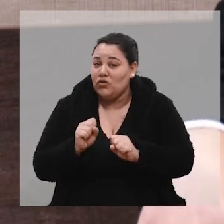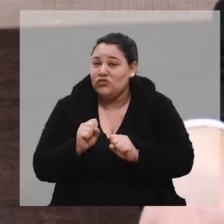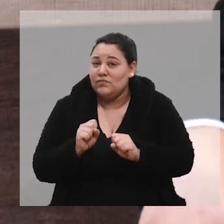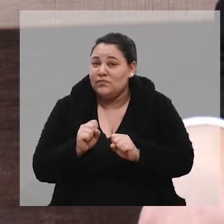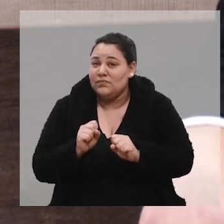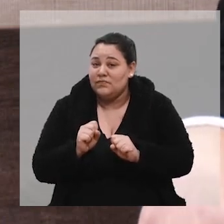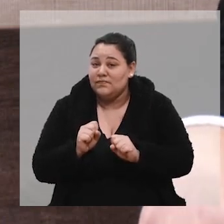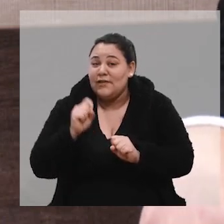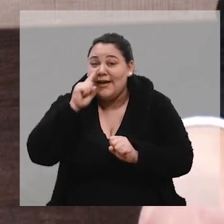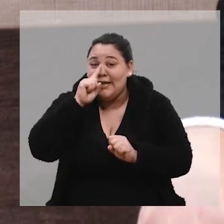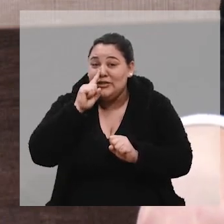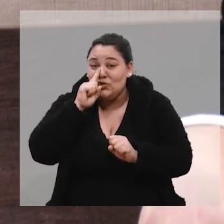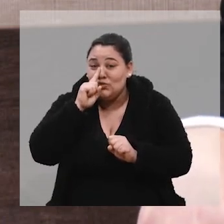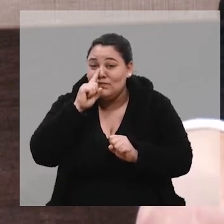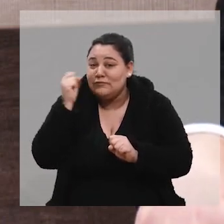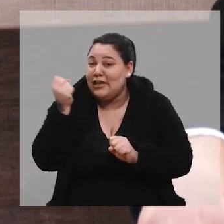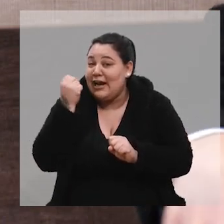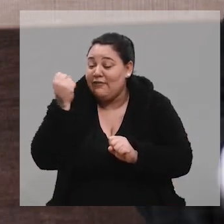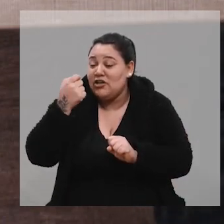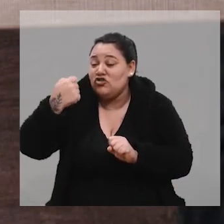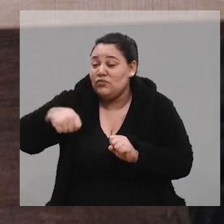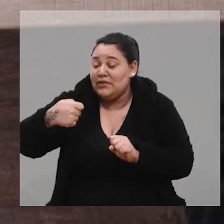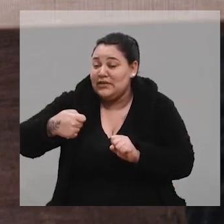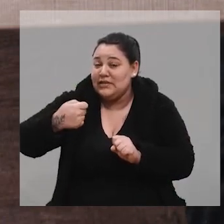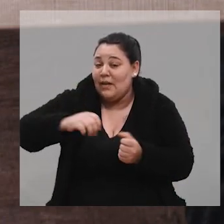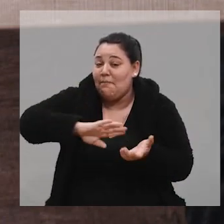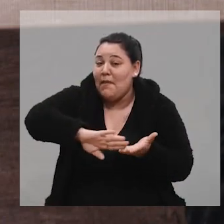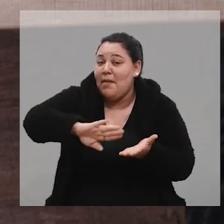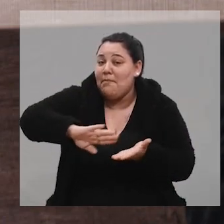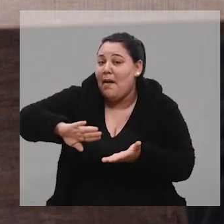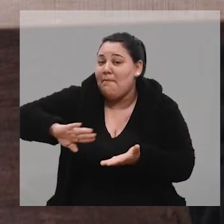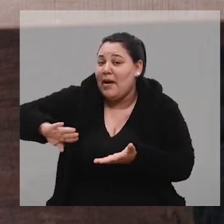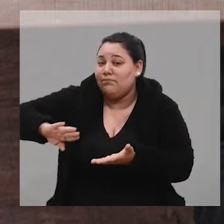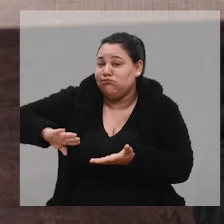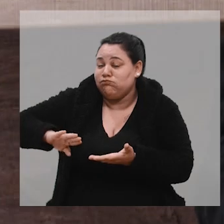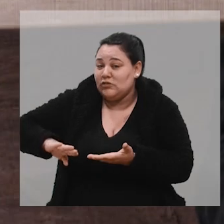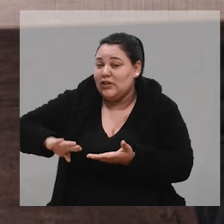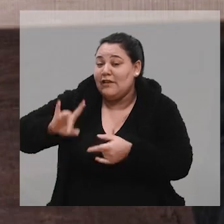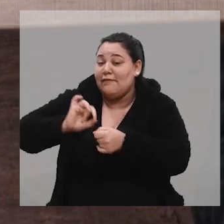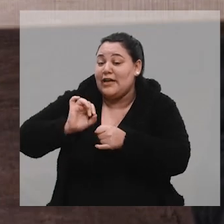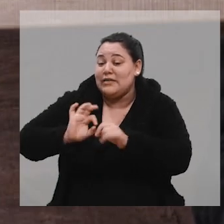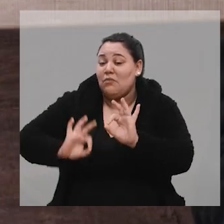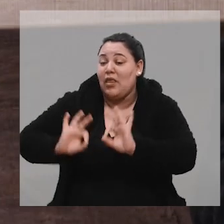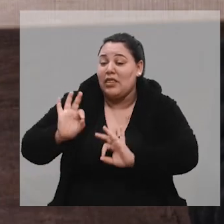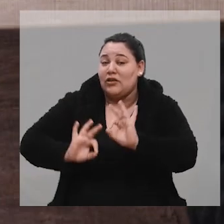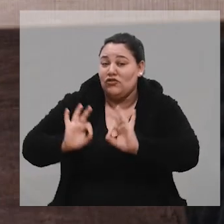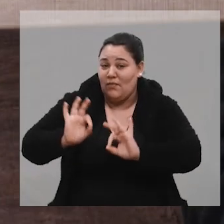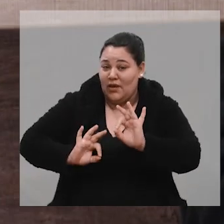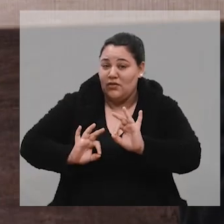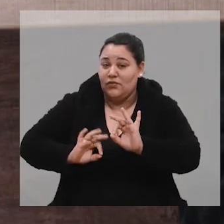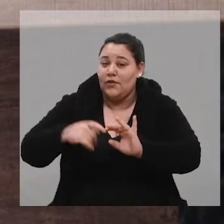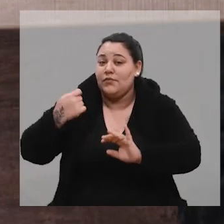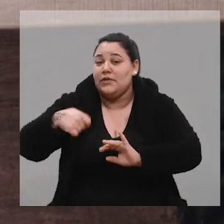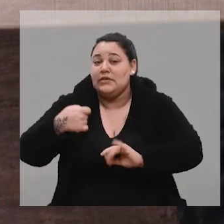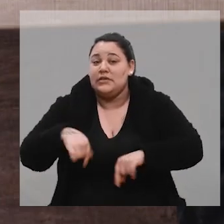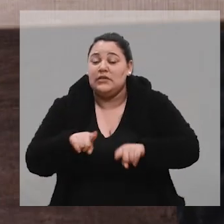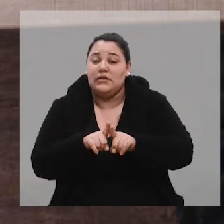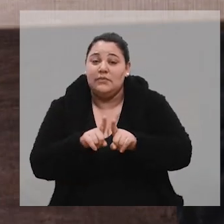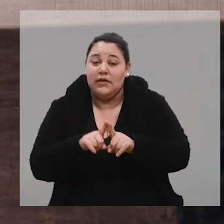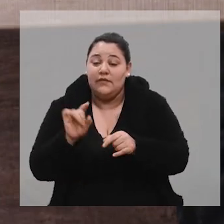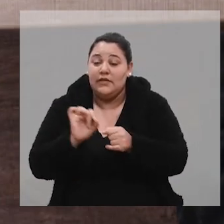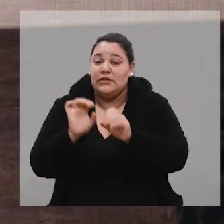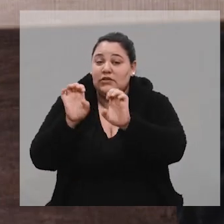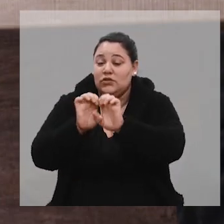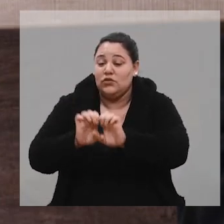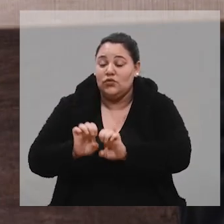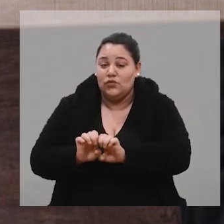de fato, afetar ali riscos. A gente precisa fazer um grande planejamento onde a gente precisa, daqui a pouco,